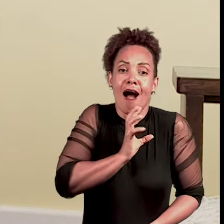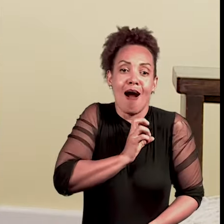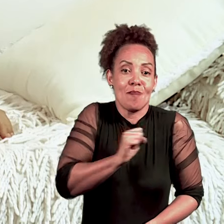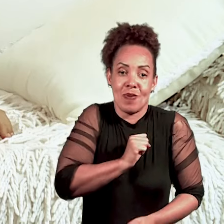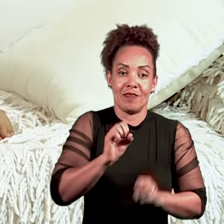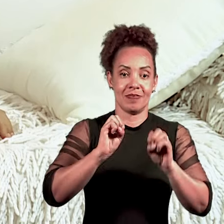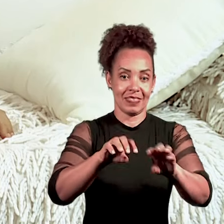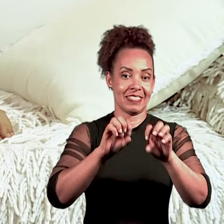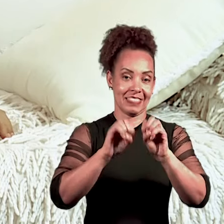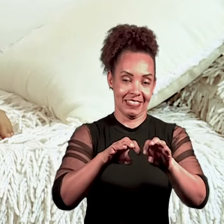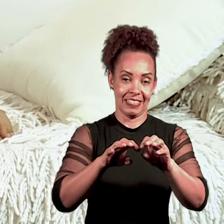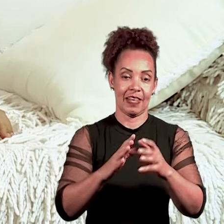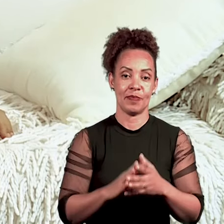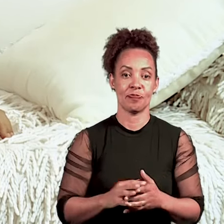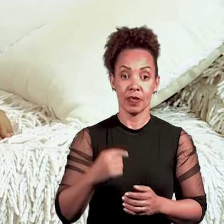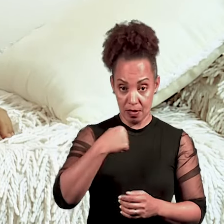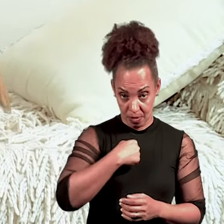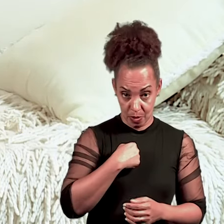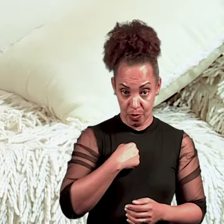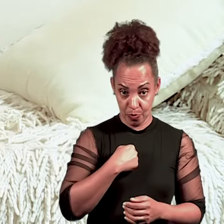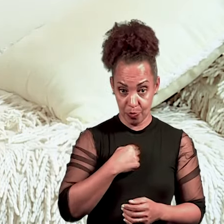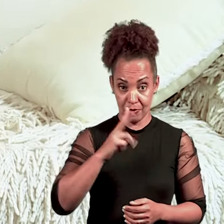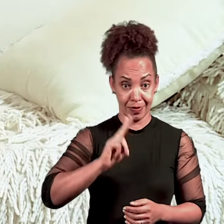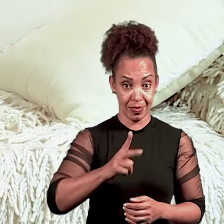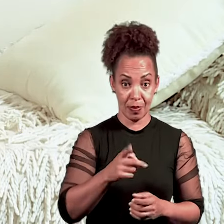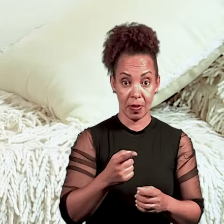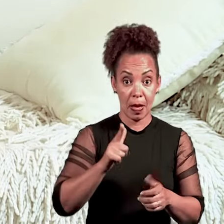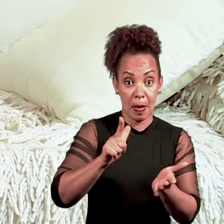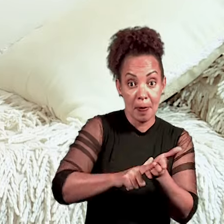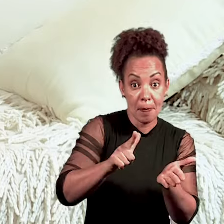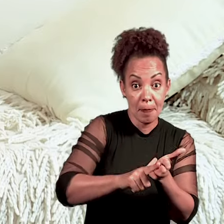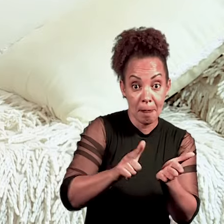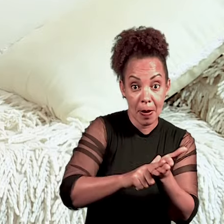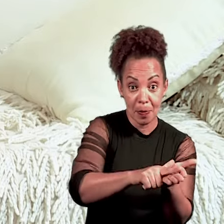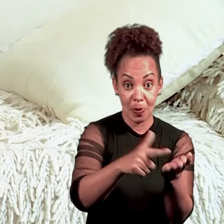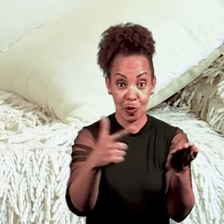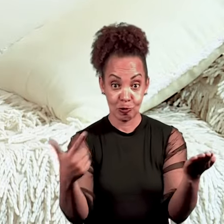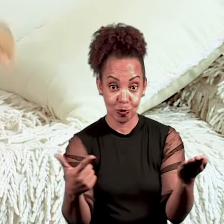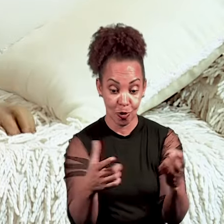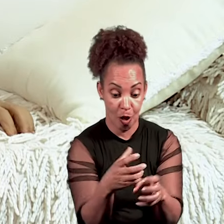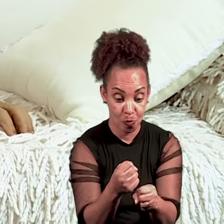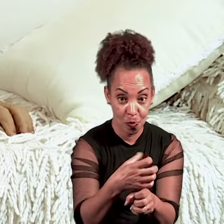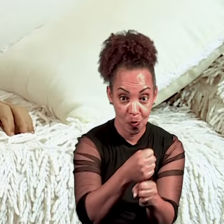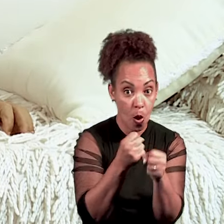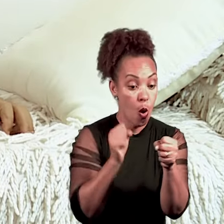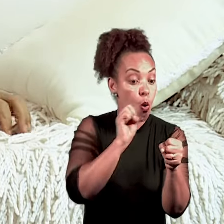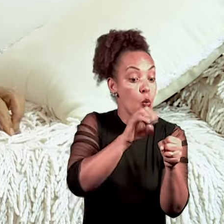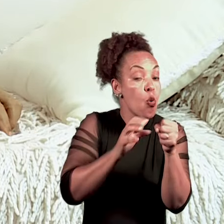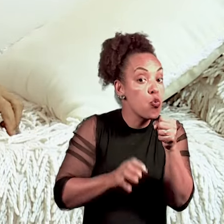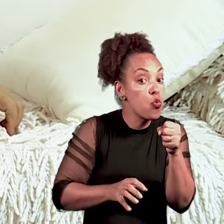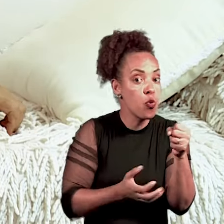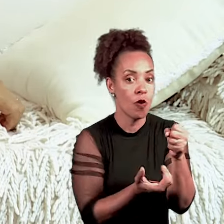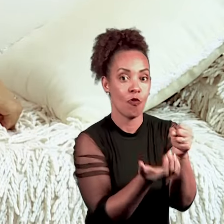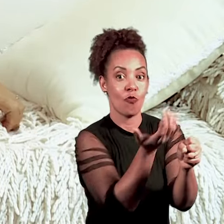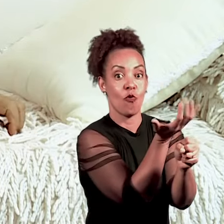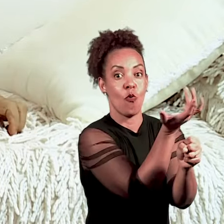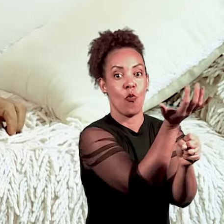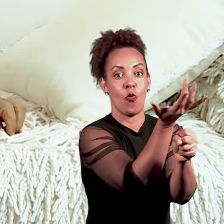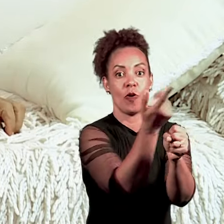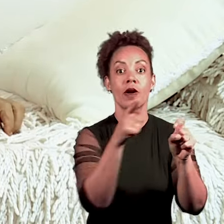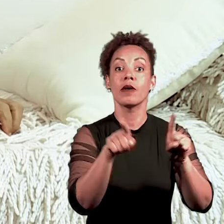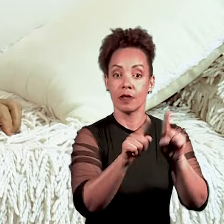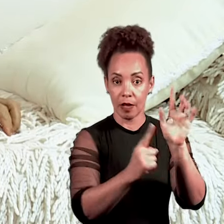né? Eu mesmo carregava tochas de papel jornal e de vela para dar minhas aulas quando a luz ia